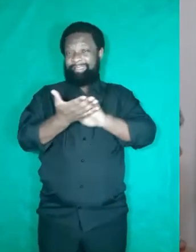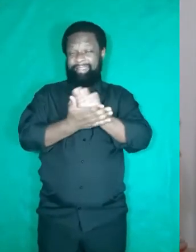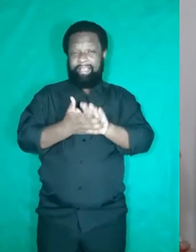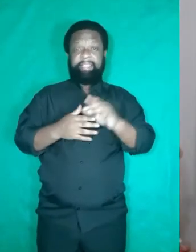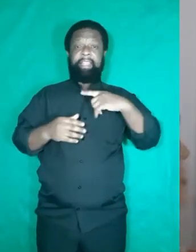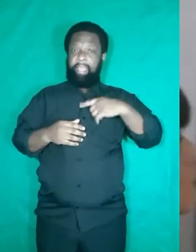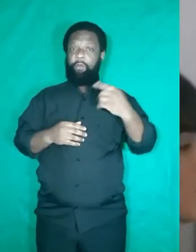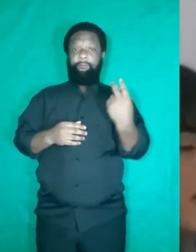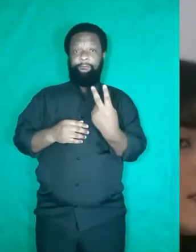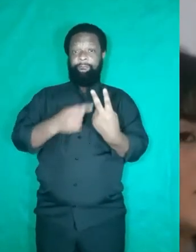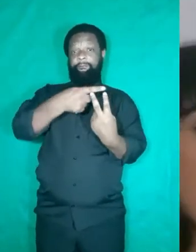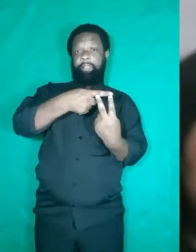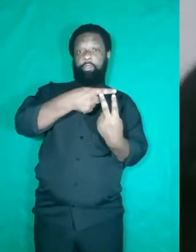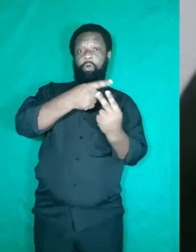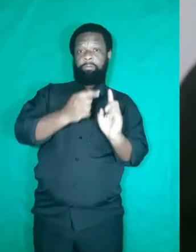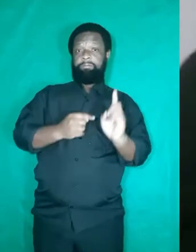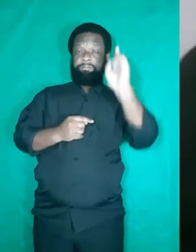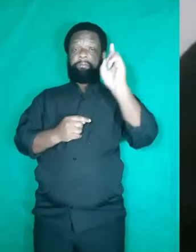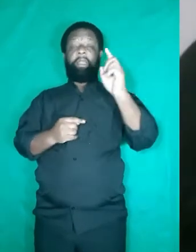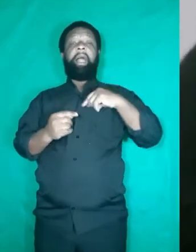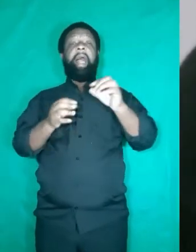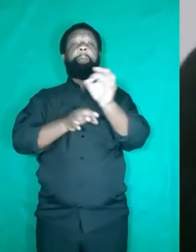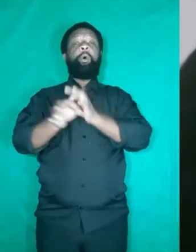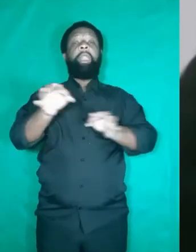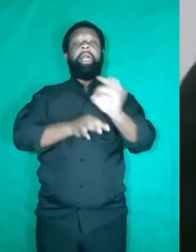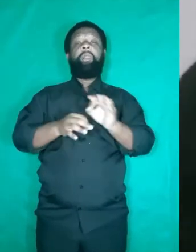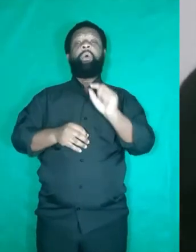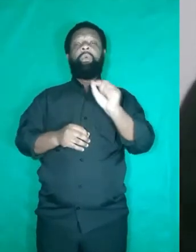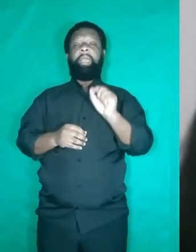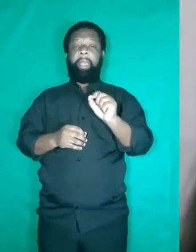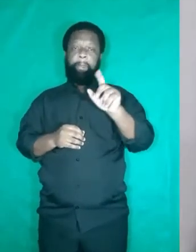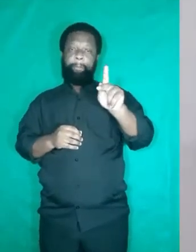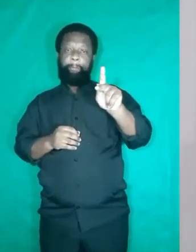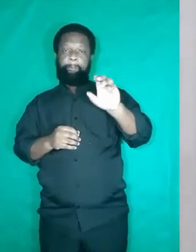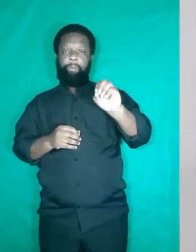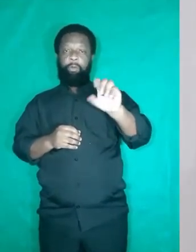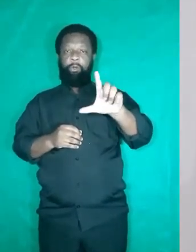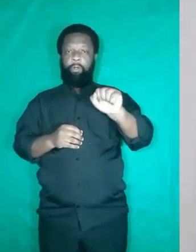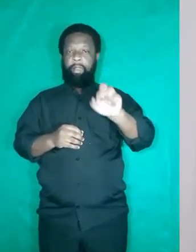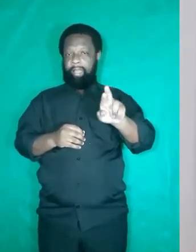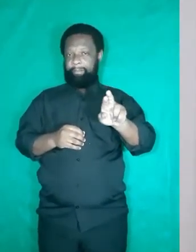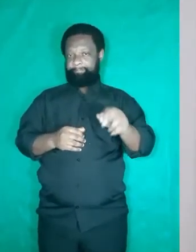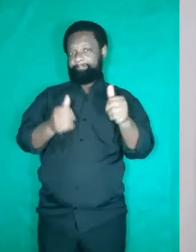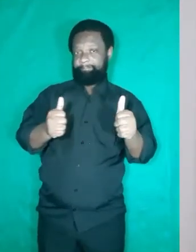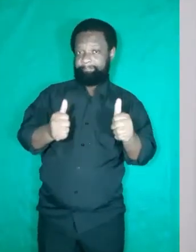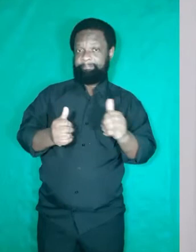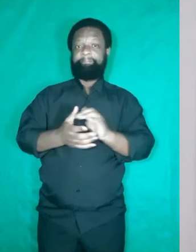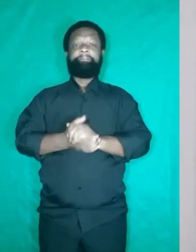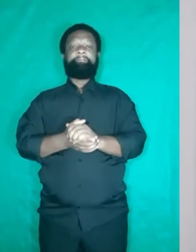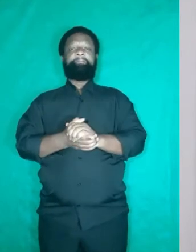você tem um vetor resultante, a molécula ela é dita polar. Tudo bem?